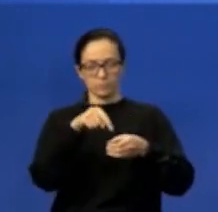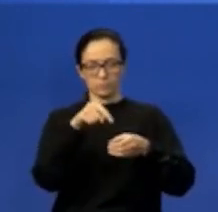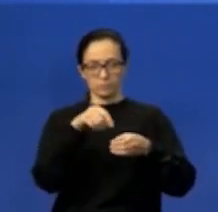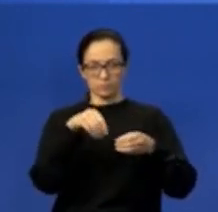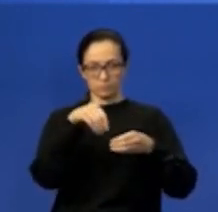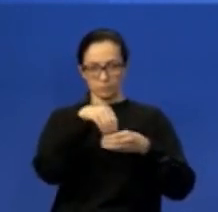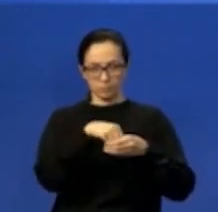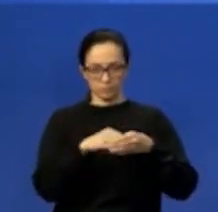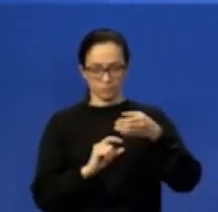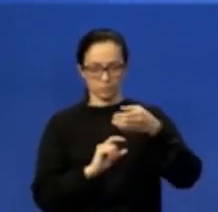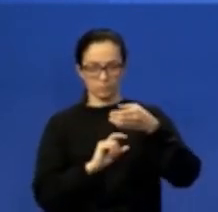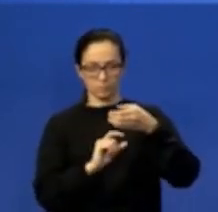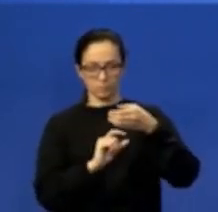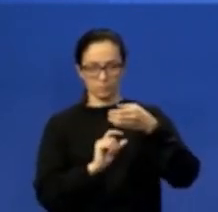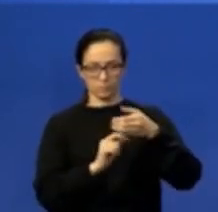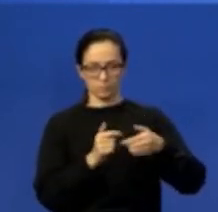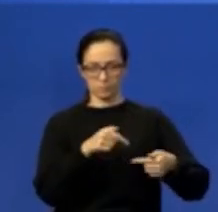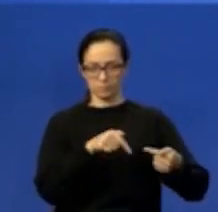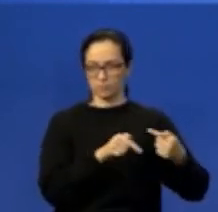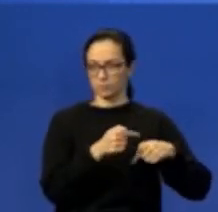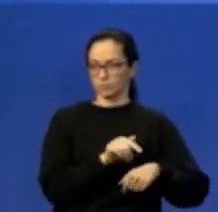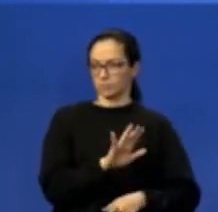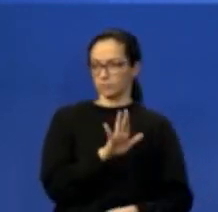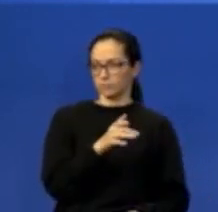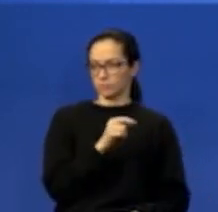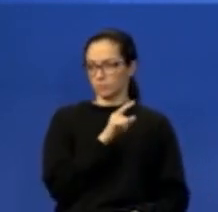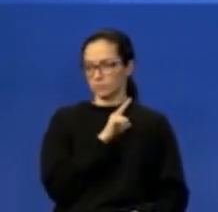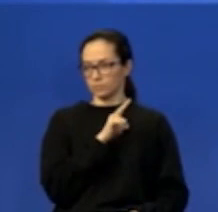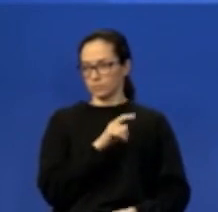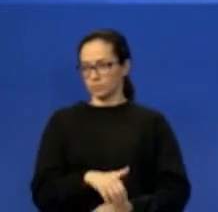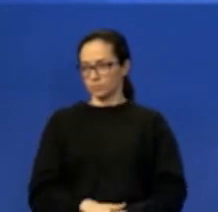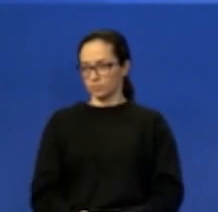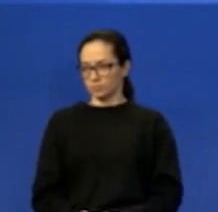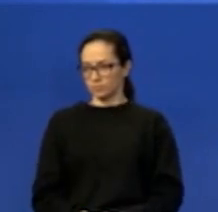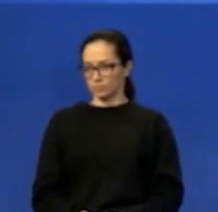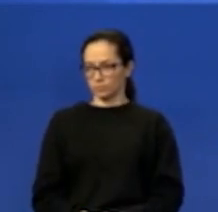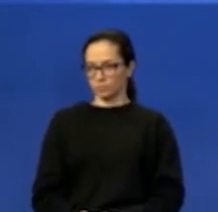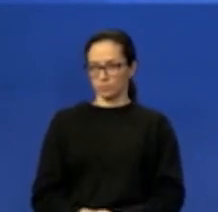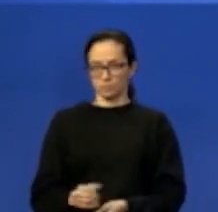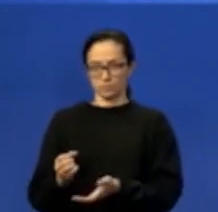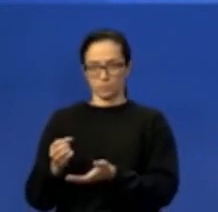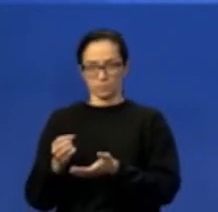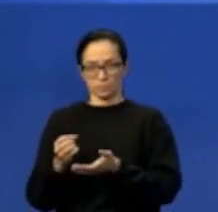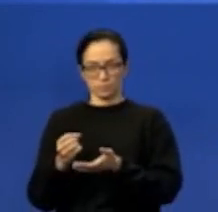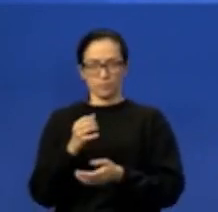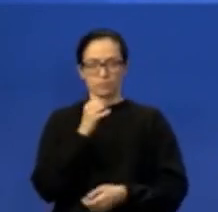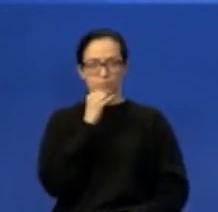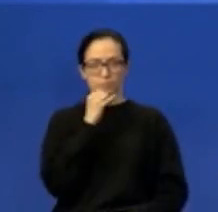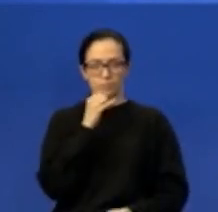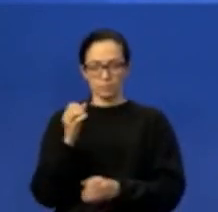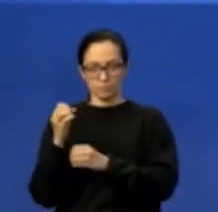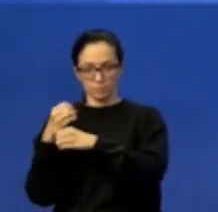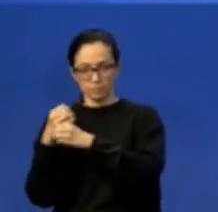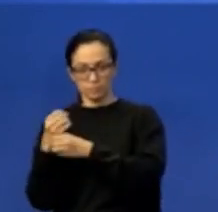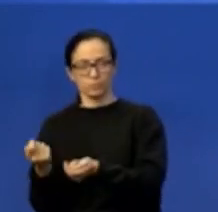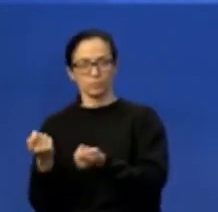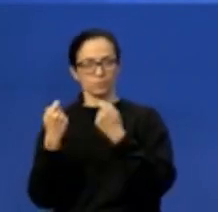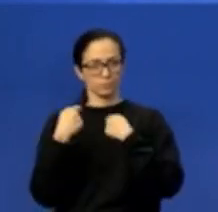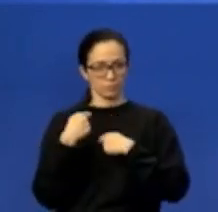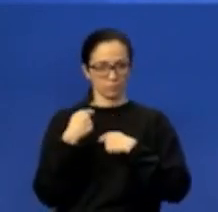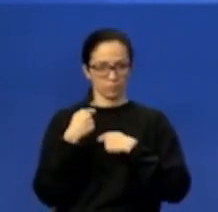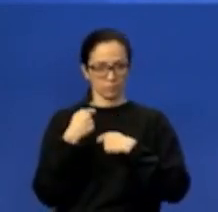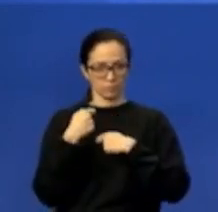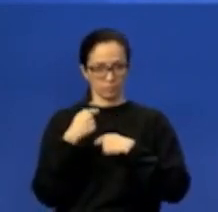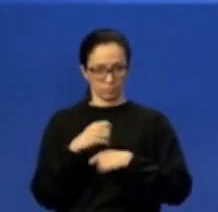fazer a coleta, ele deve ser retirado de um laboratório e não comprado, por exemplo, na farmácia, porque ele já vai vir,